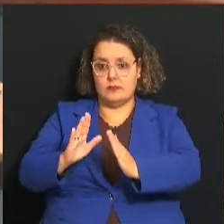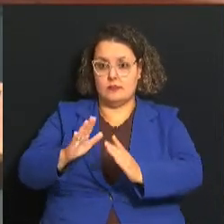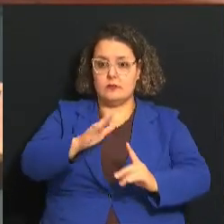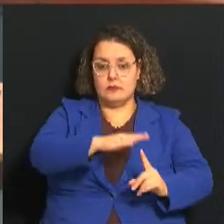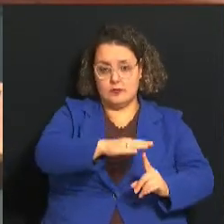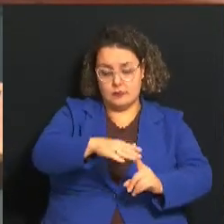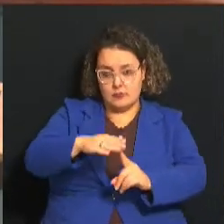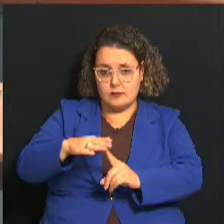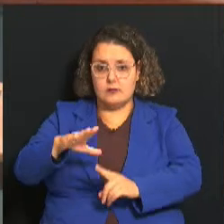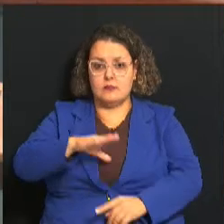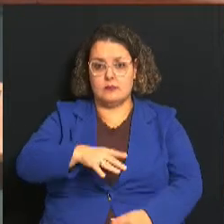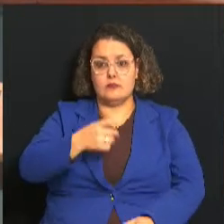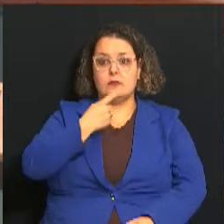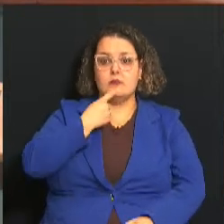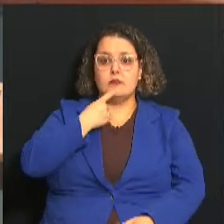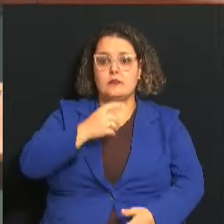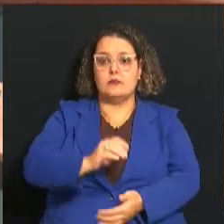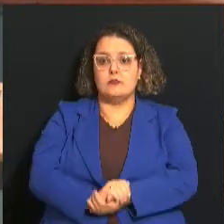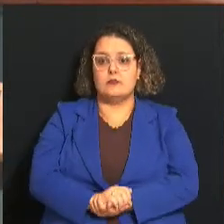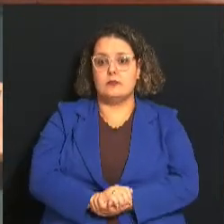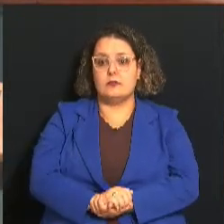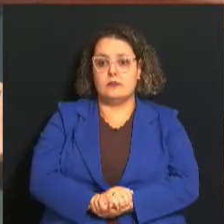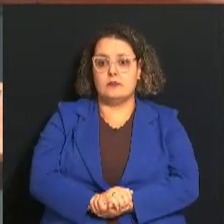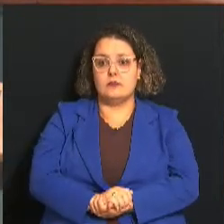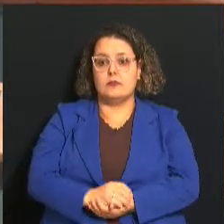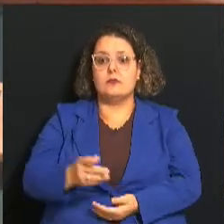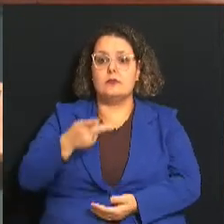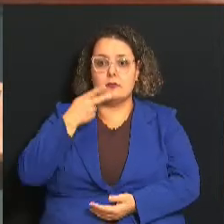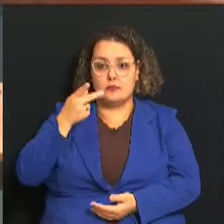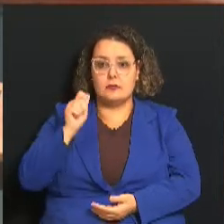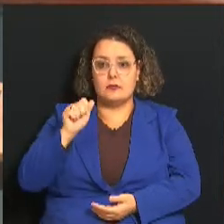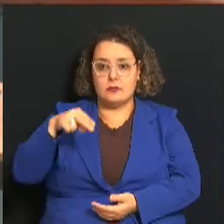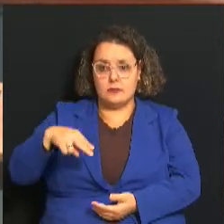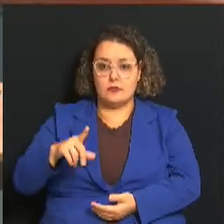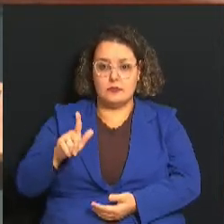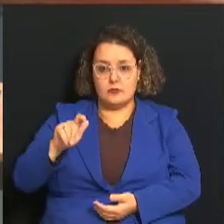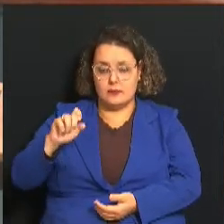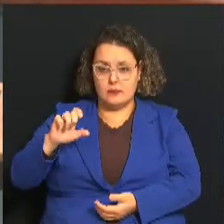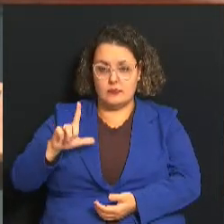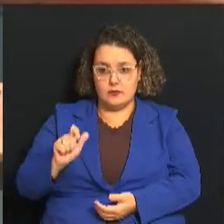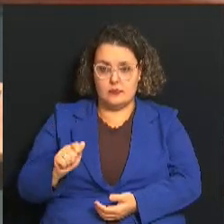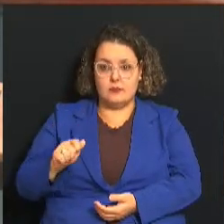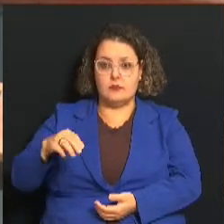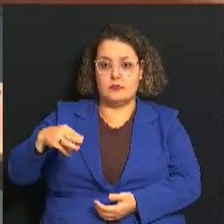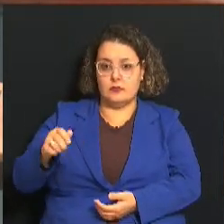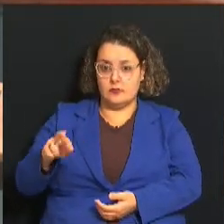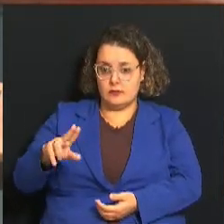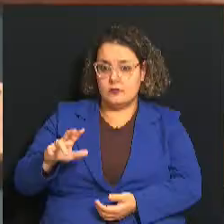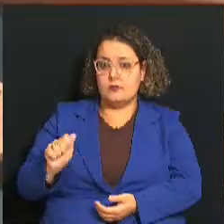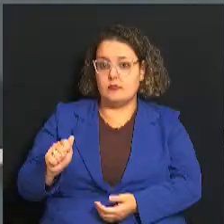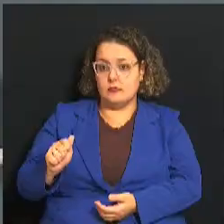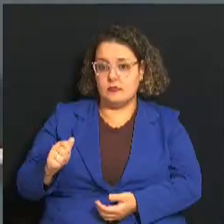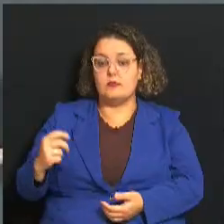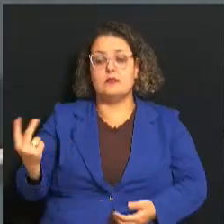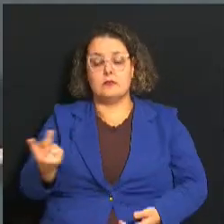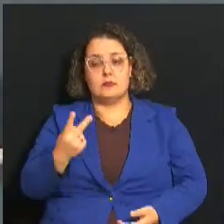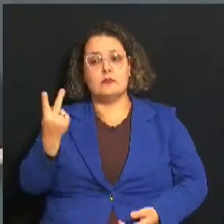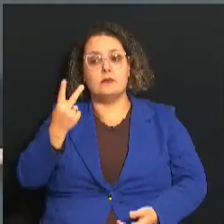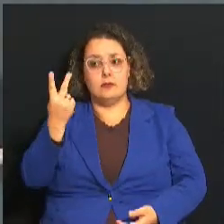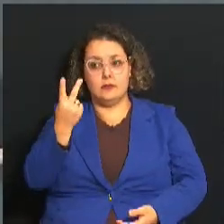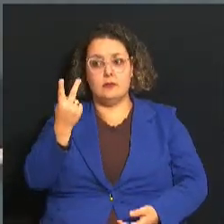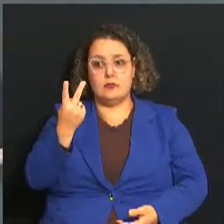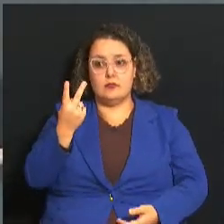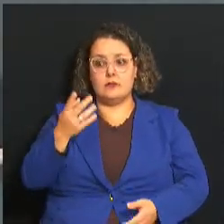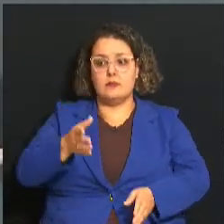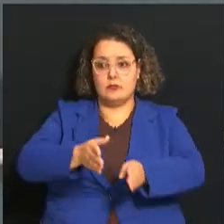na cidade de Campinas. E como foi bem dito pela Ângela e pela Maria Helena, a importância de valorização dos conselhos,